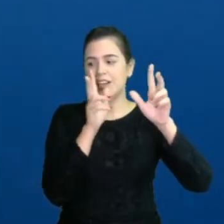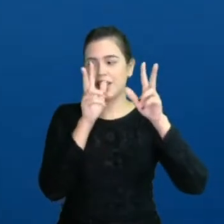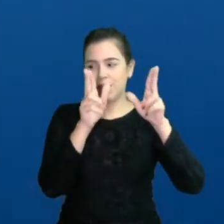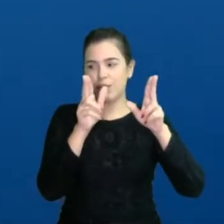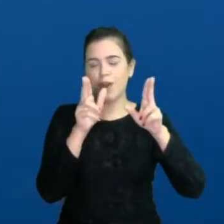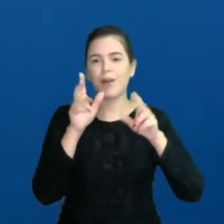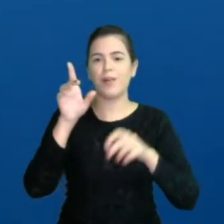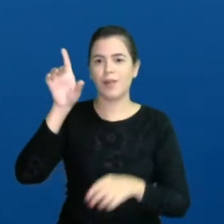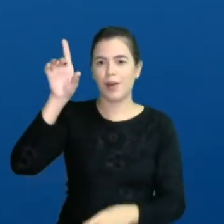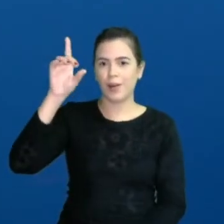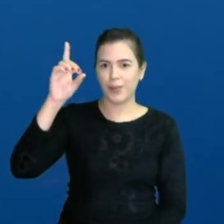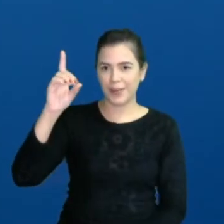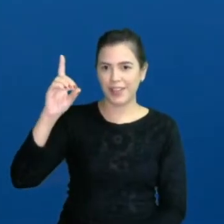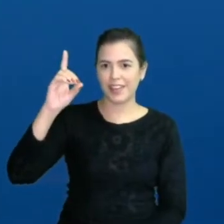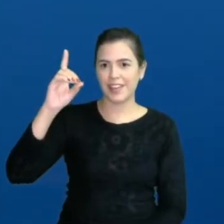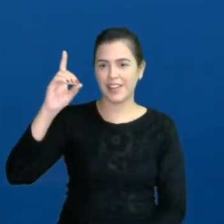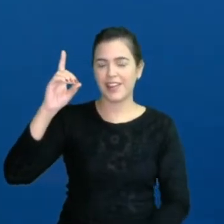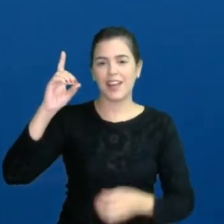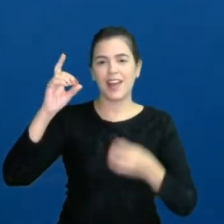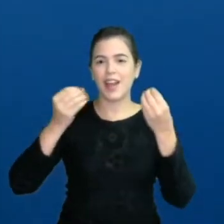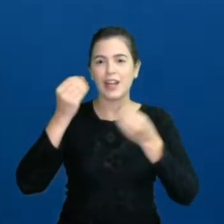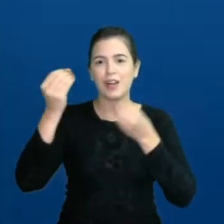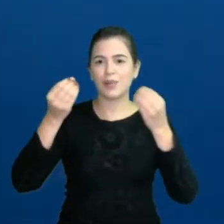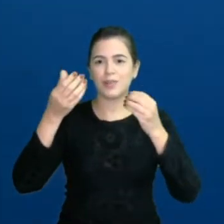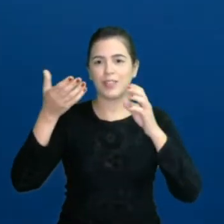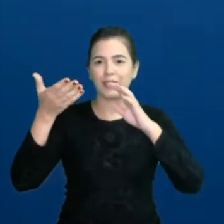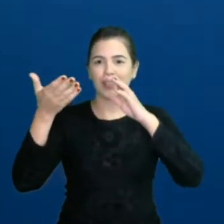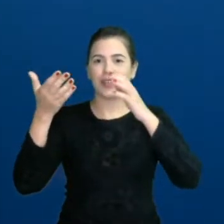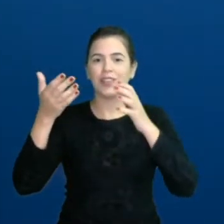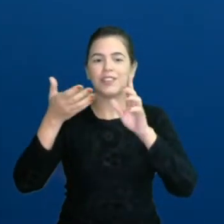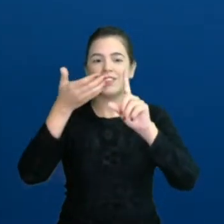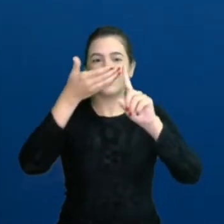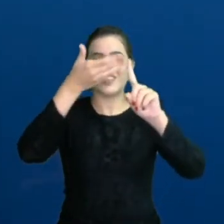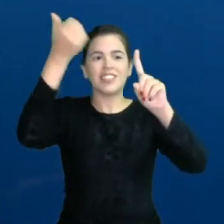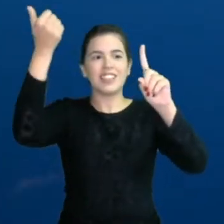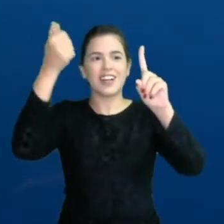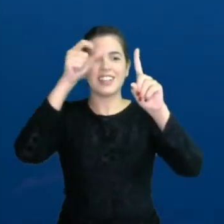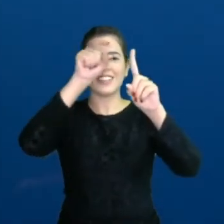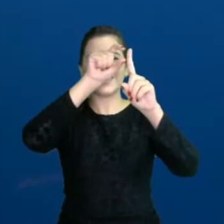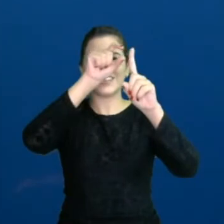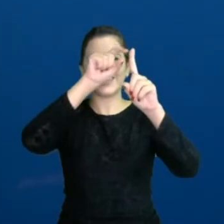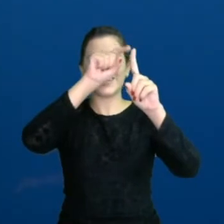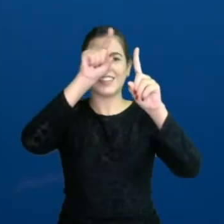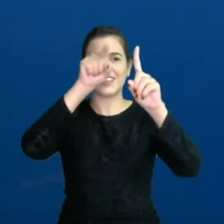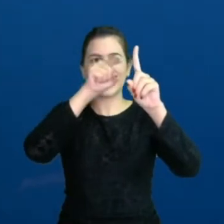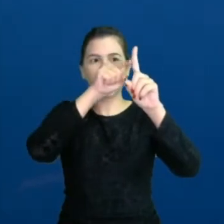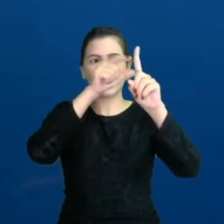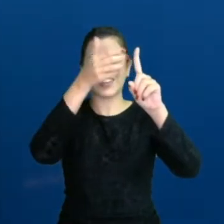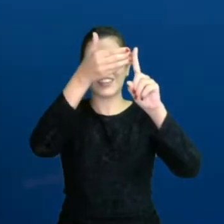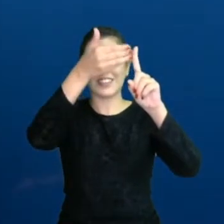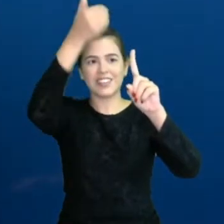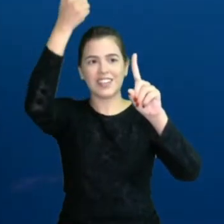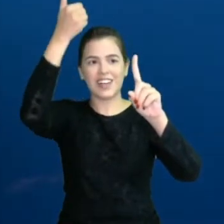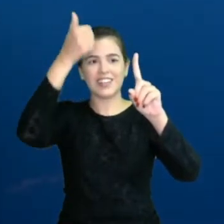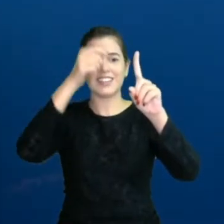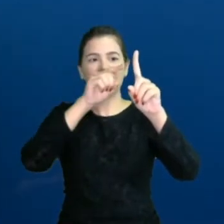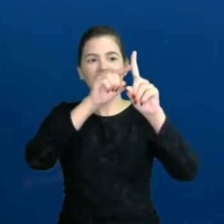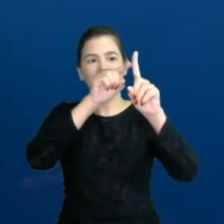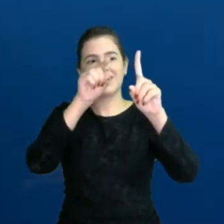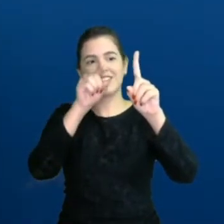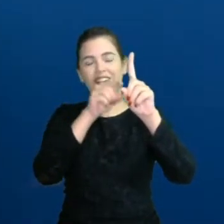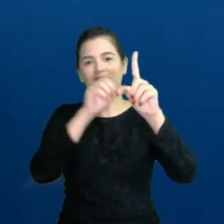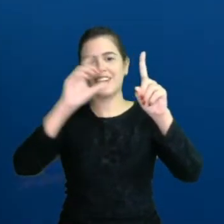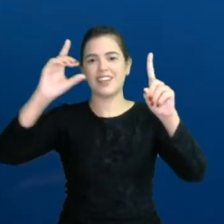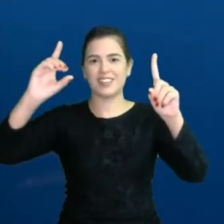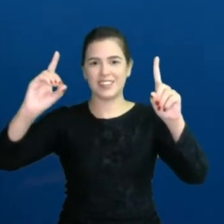B. É como se eu tirasse só a parte de cima. Fica igualzinho a esse B minúsculo. Já a letrinha